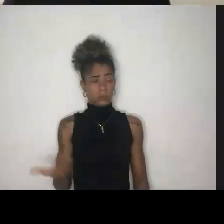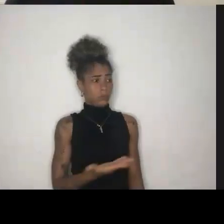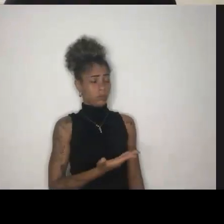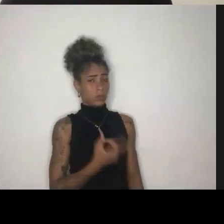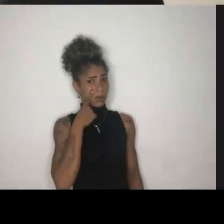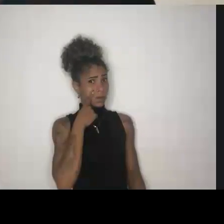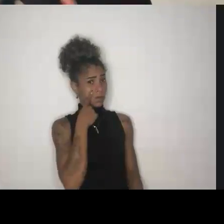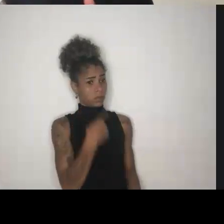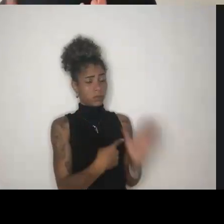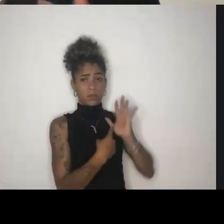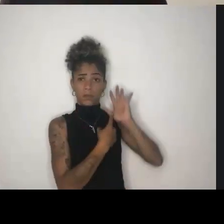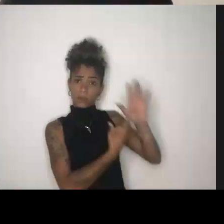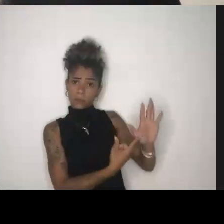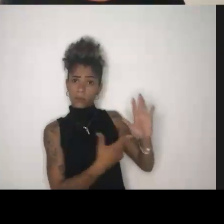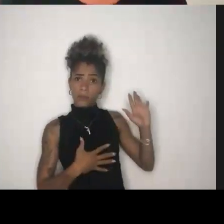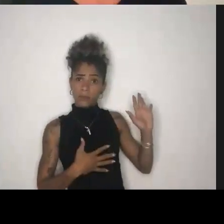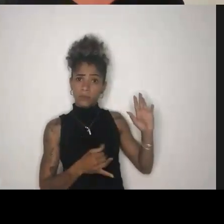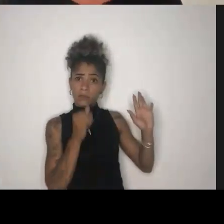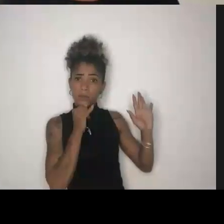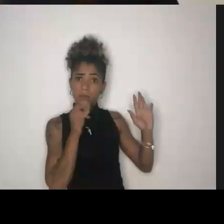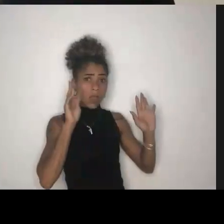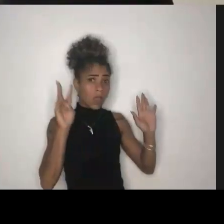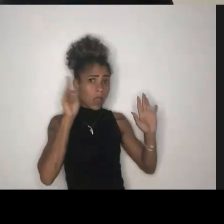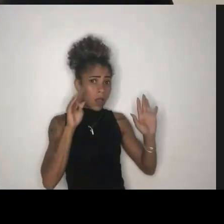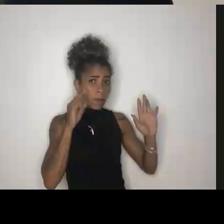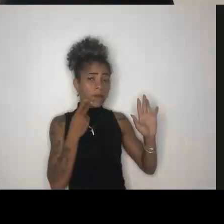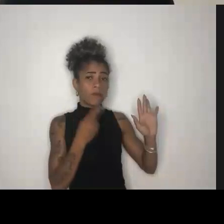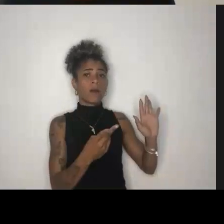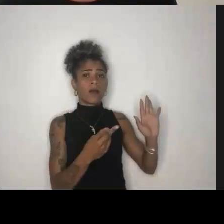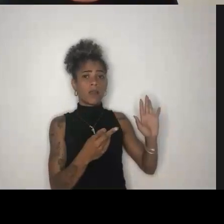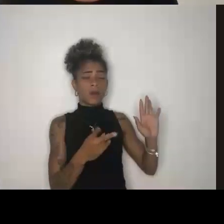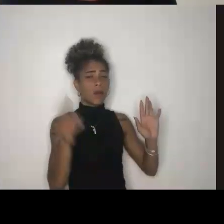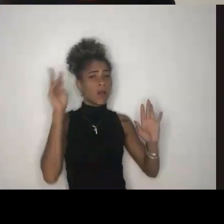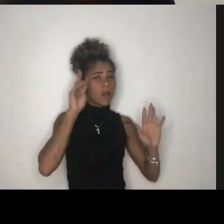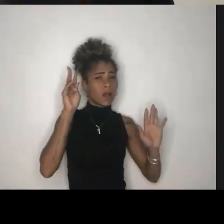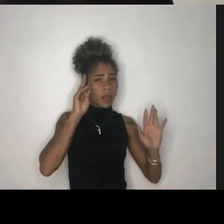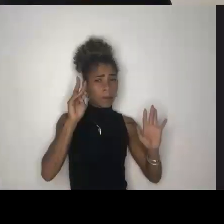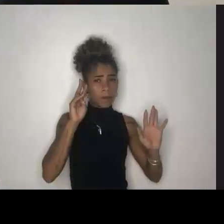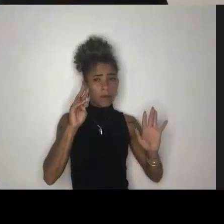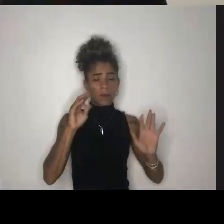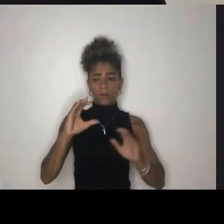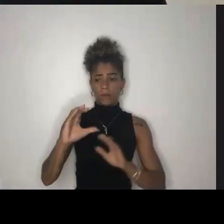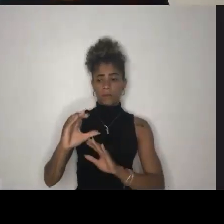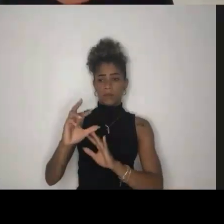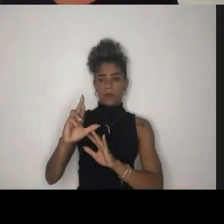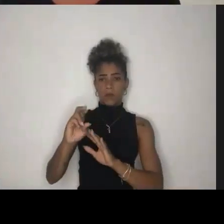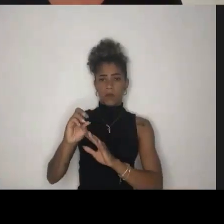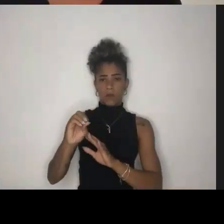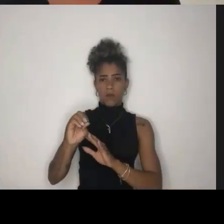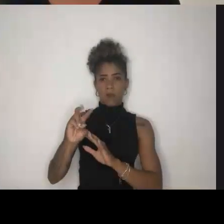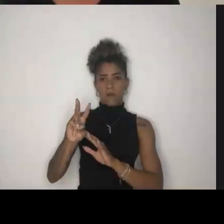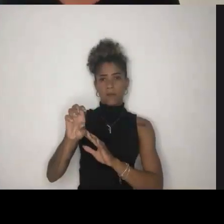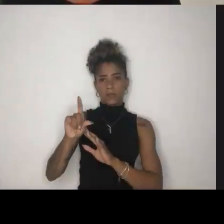vocês que é por exemplo eu lembro quando eu falo isso eu lembro da Lene crovets que é uma artista